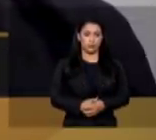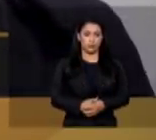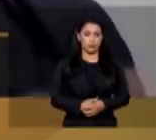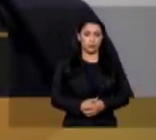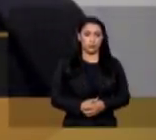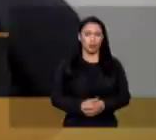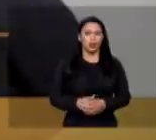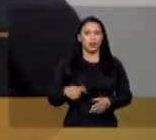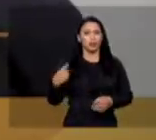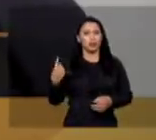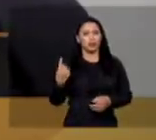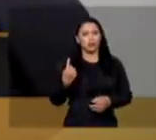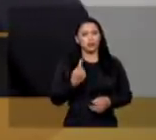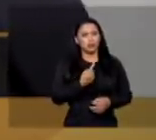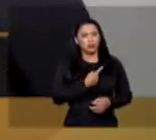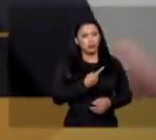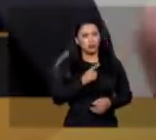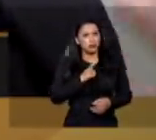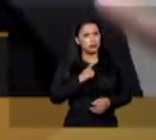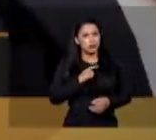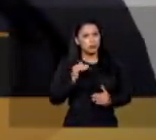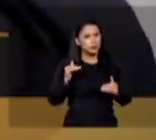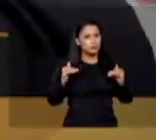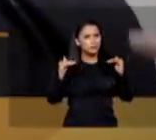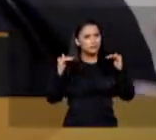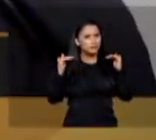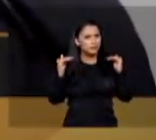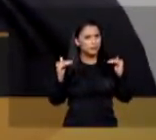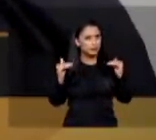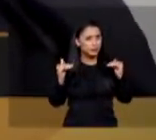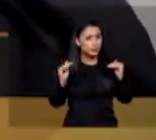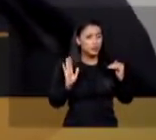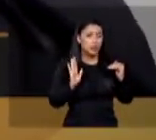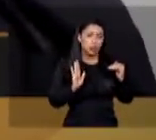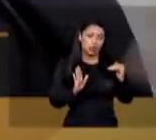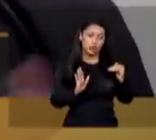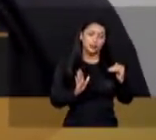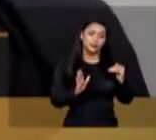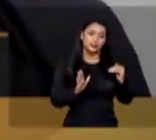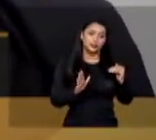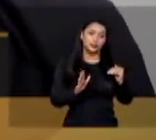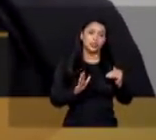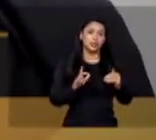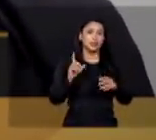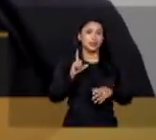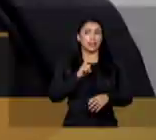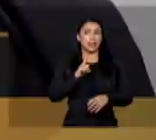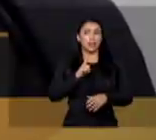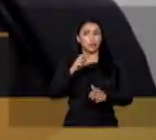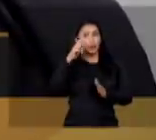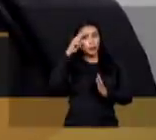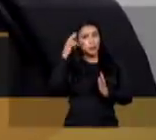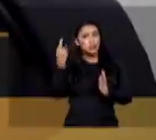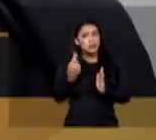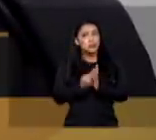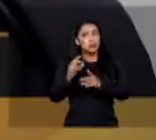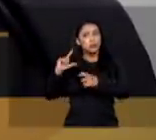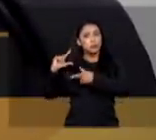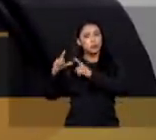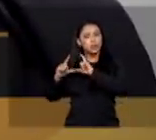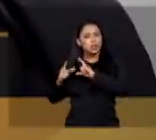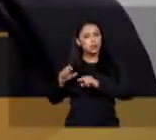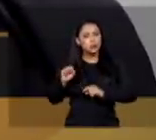Nós somos maiores porque, na verdade, nós respeitamos uma tradição. Eu tenho dito,